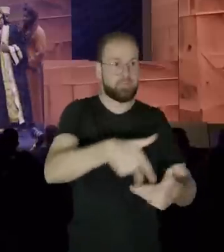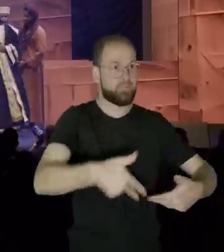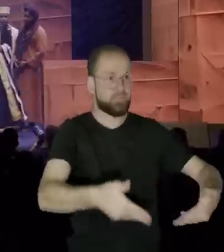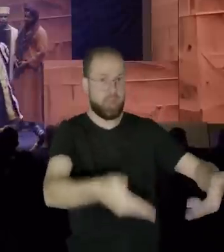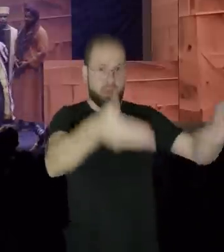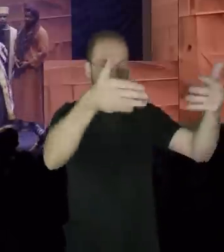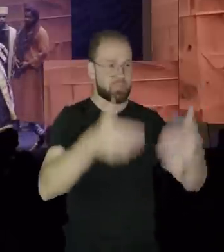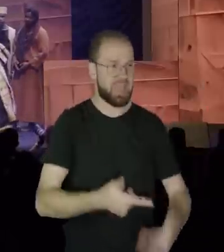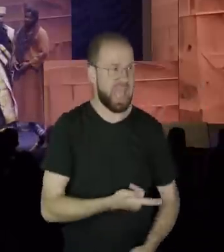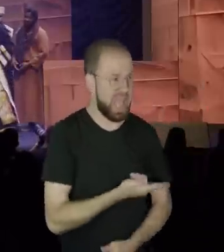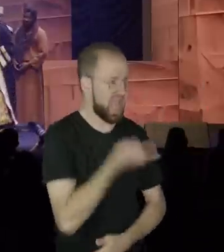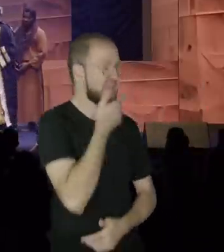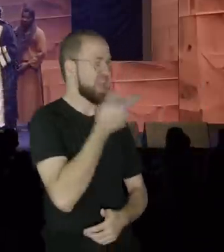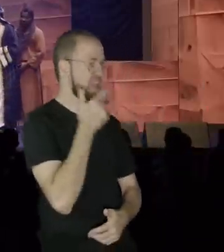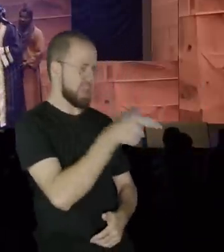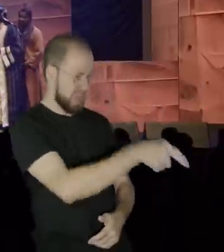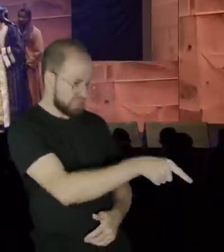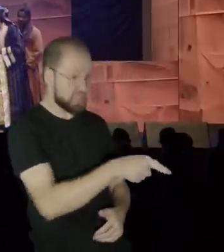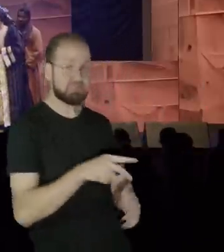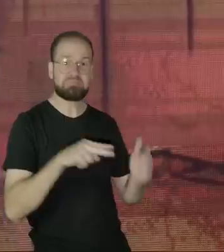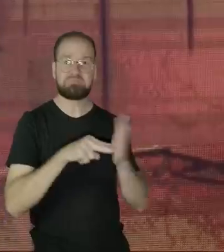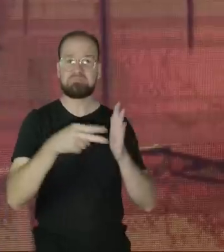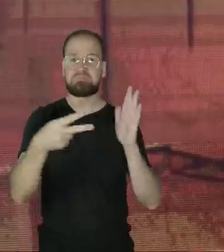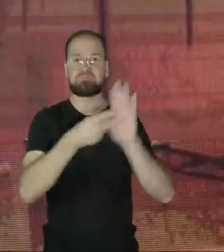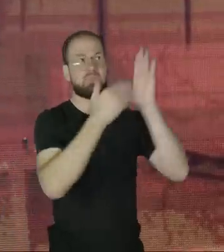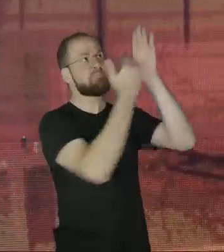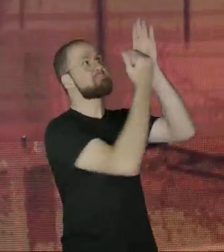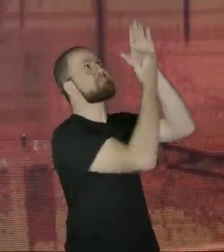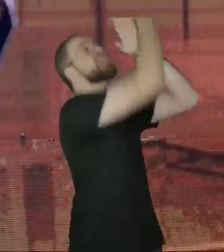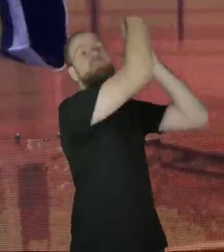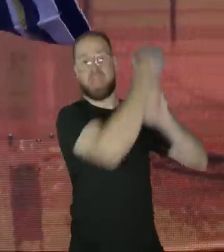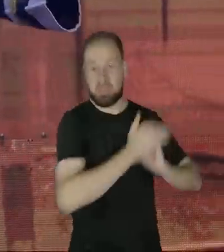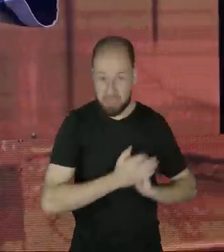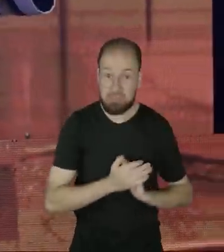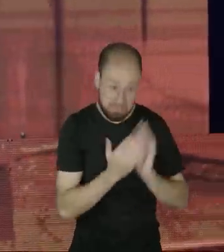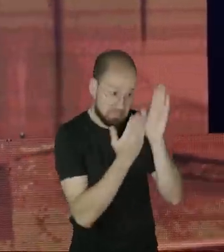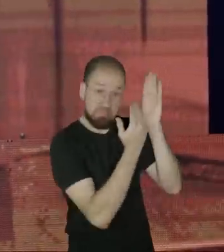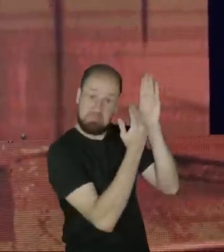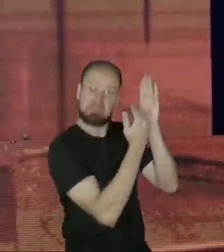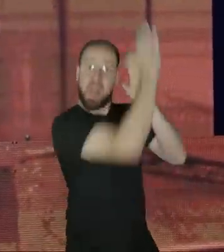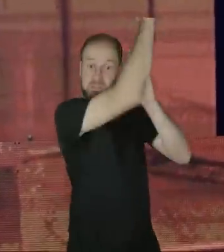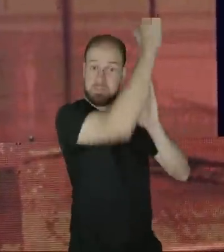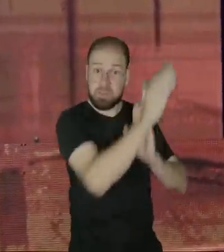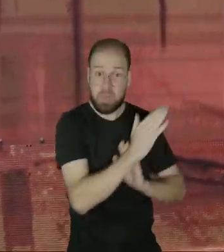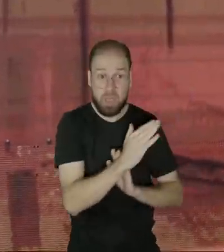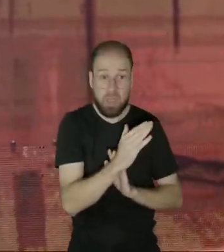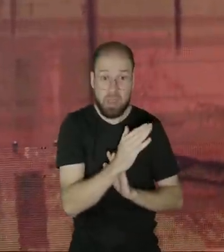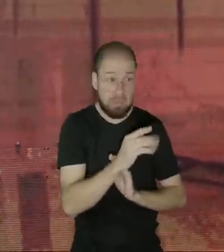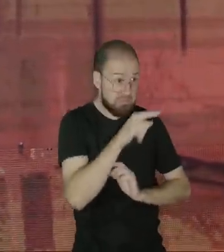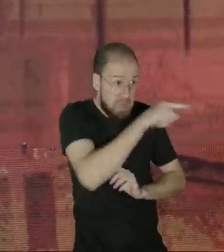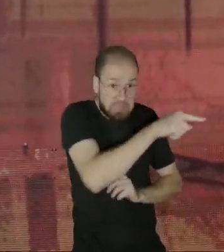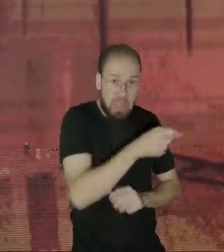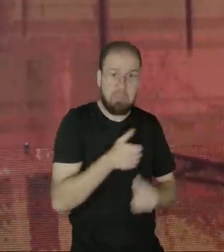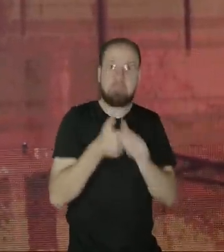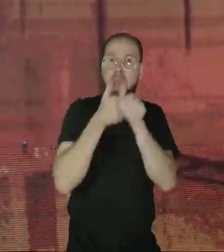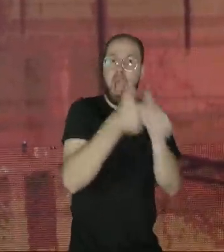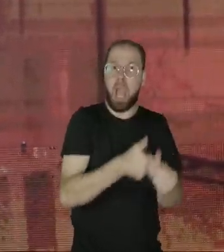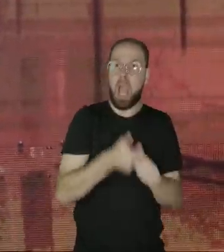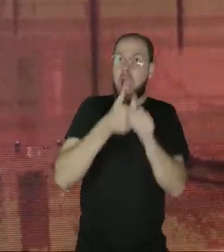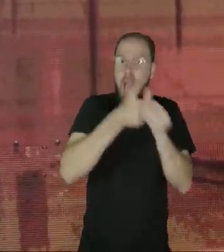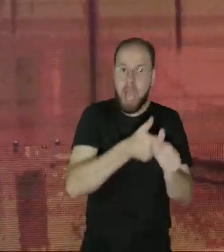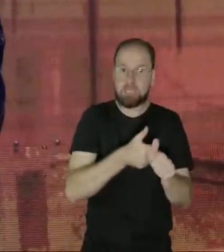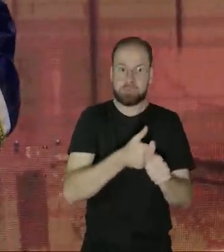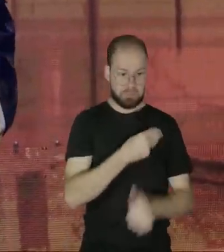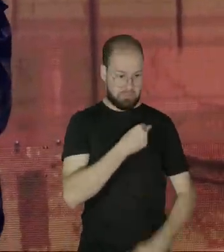Isto é uma blasfêmia! E blasfêmia também, quando é chamado de mestre. Nós sim podemos receber